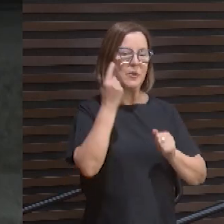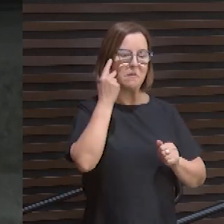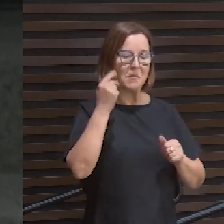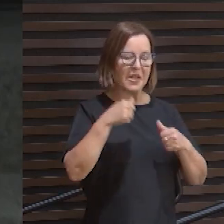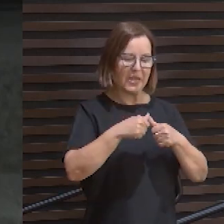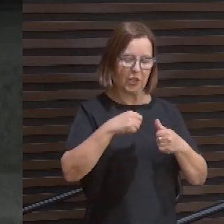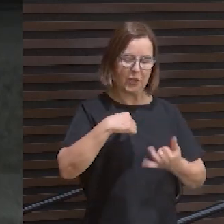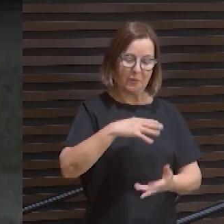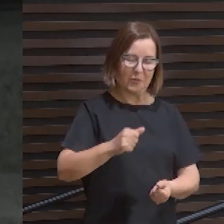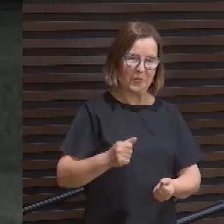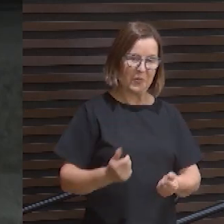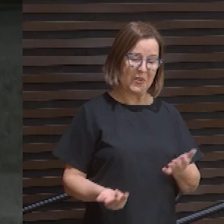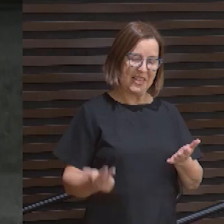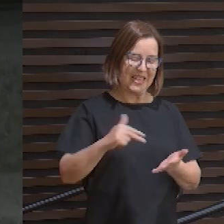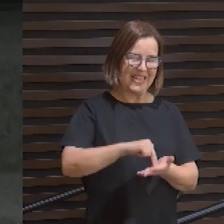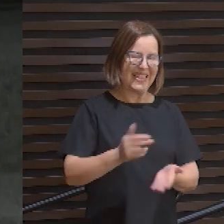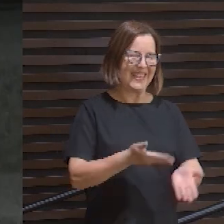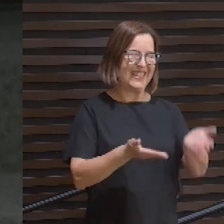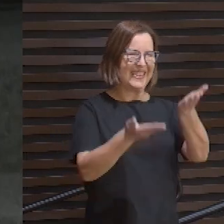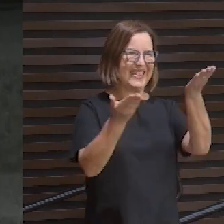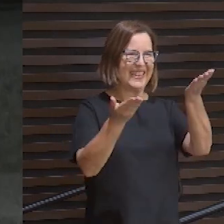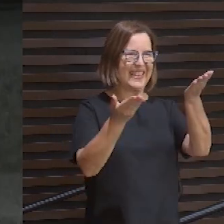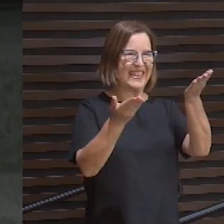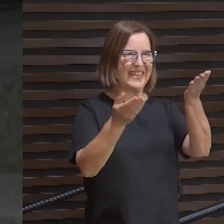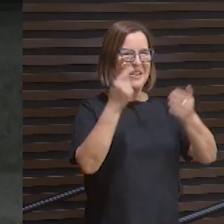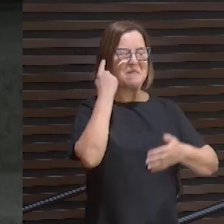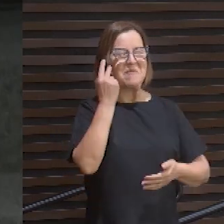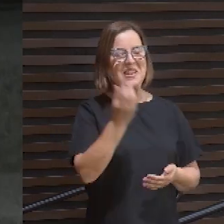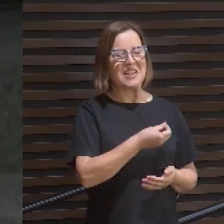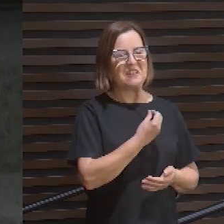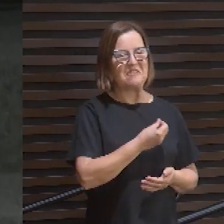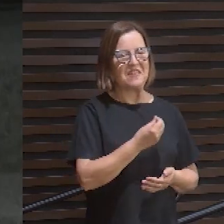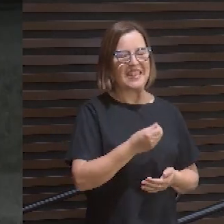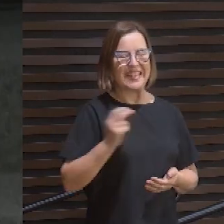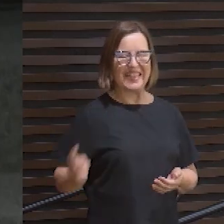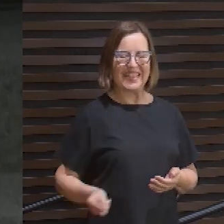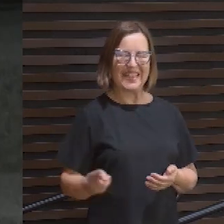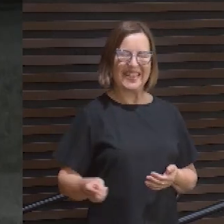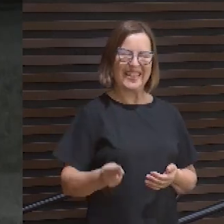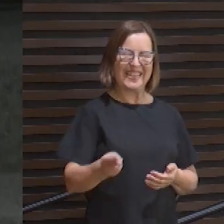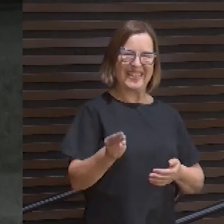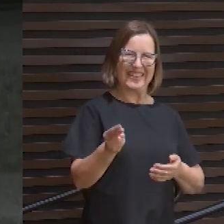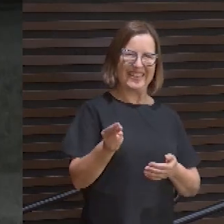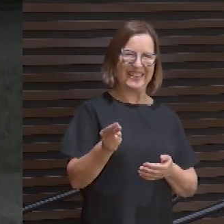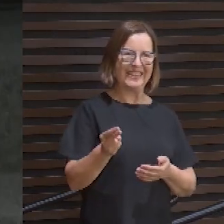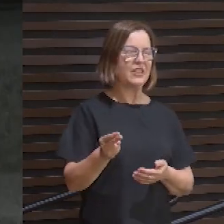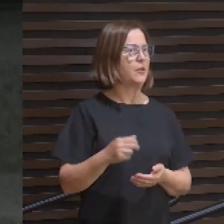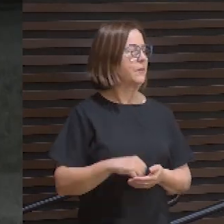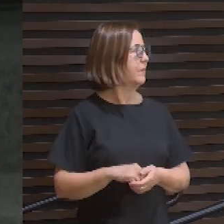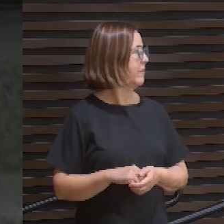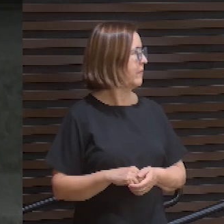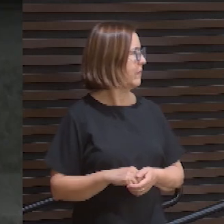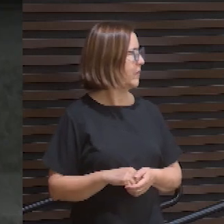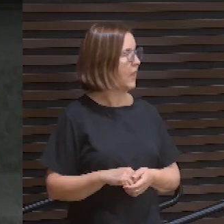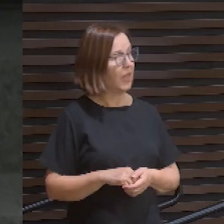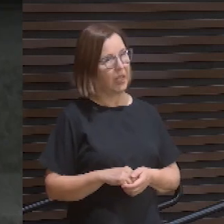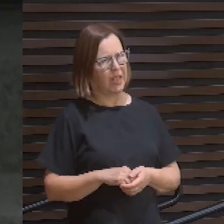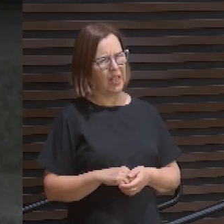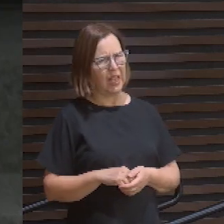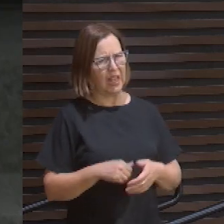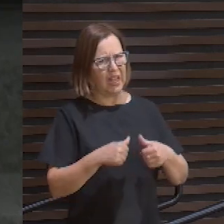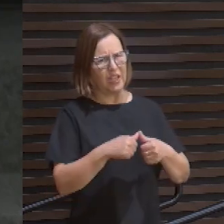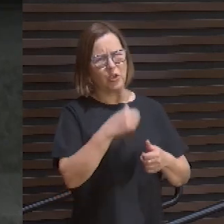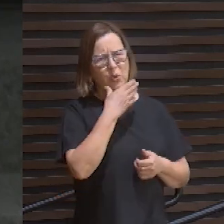somos ressuscitados para a vida eterna. Quer dizer que esse cara lá do